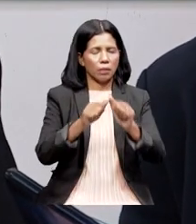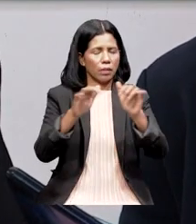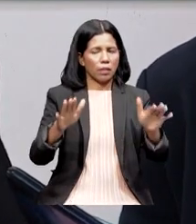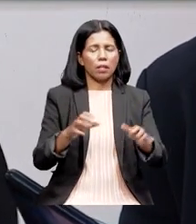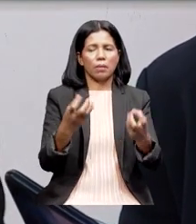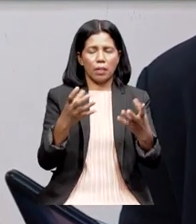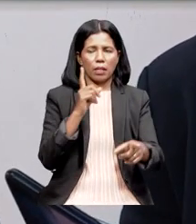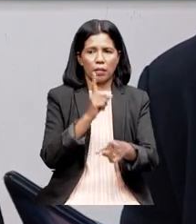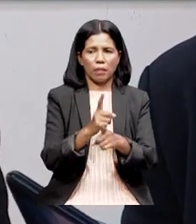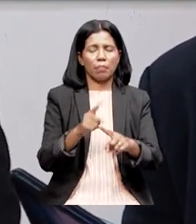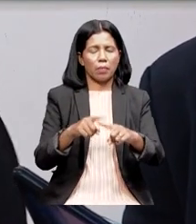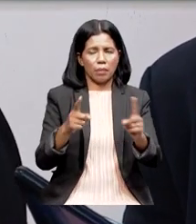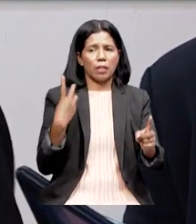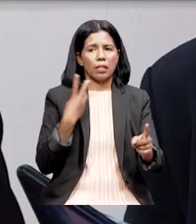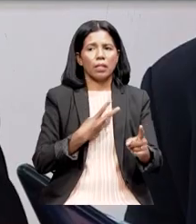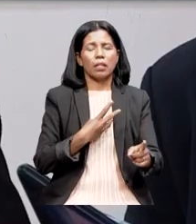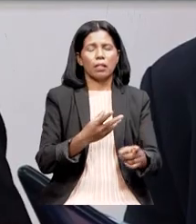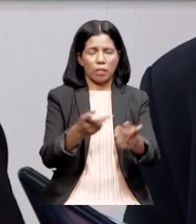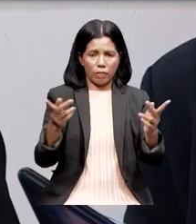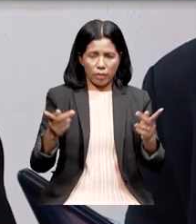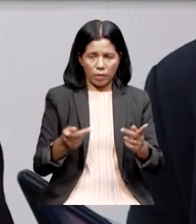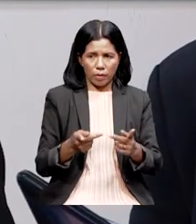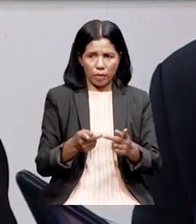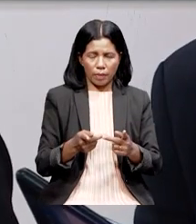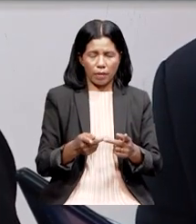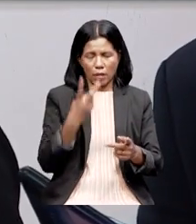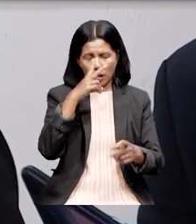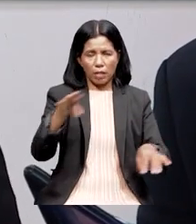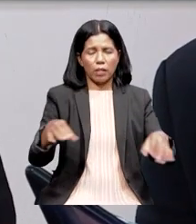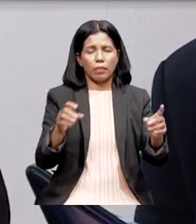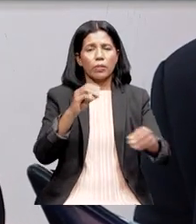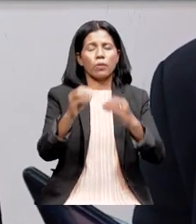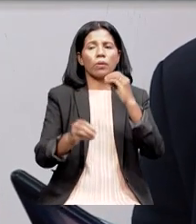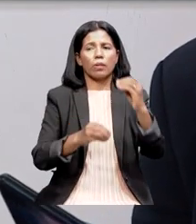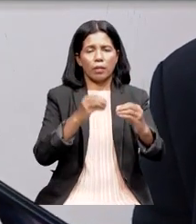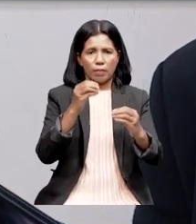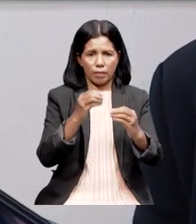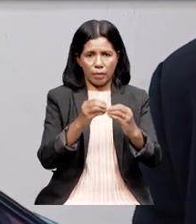administrativamente para aquela. Mas agora, se é a área não é bem, mas com o